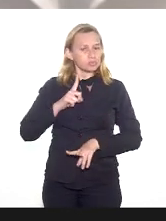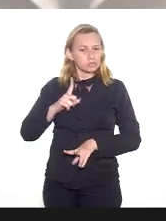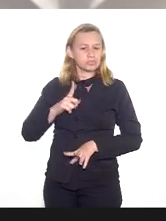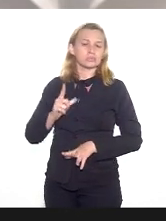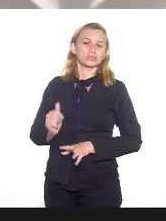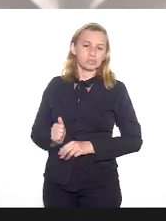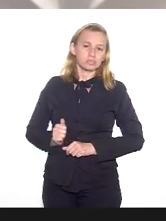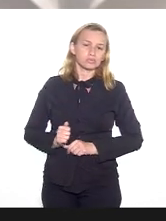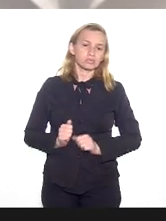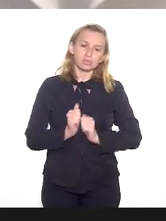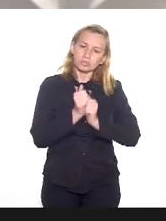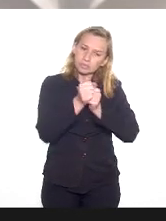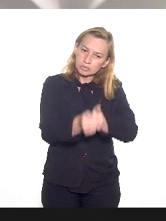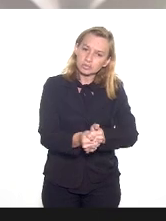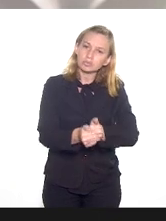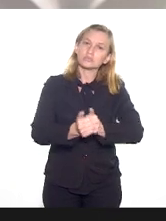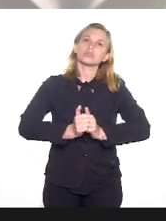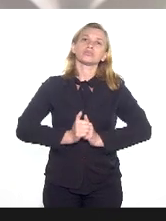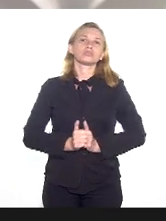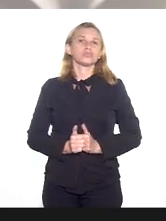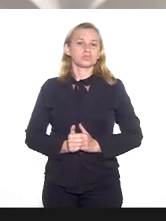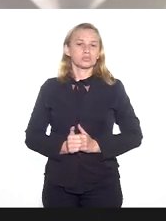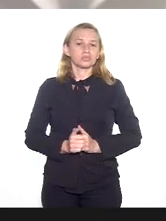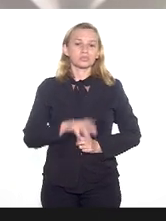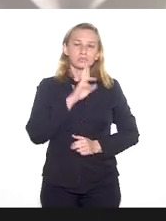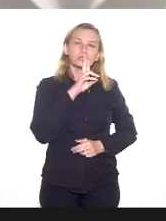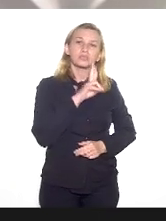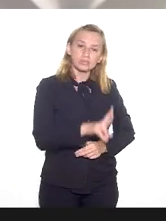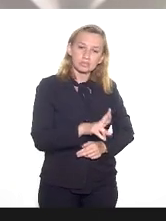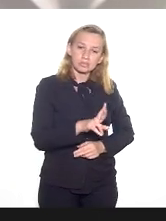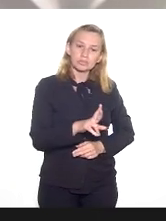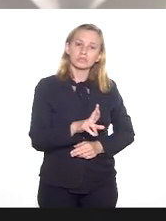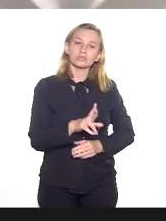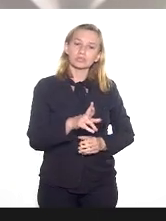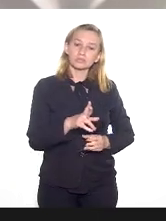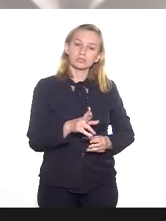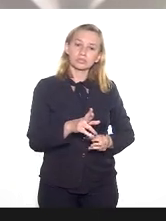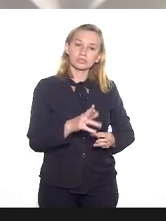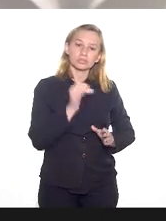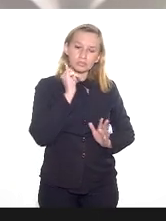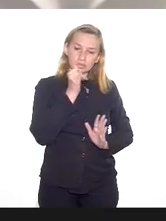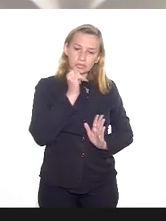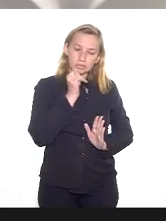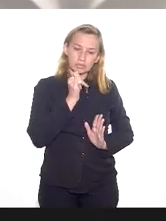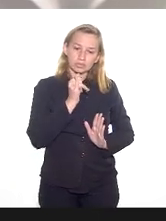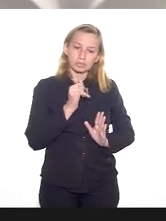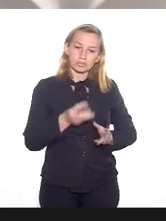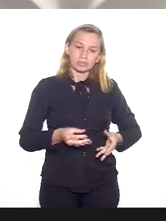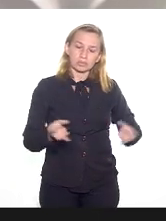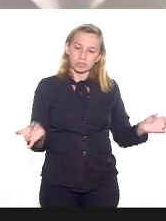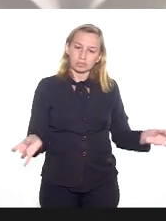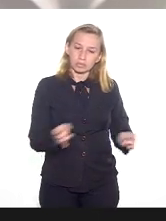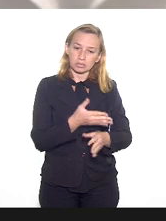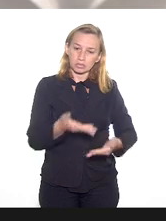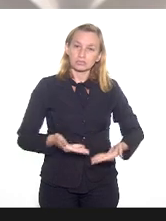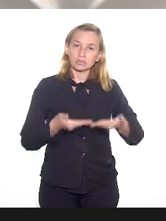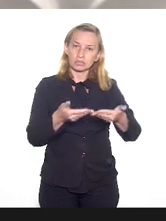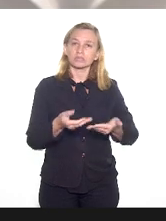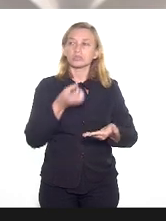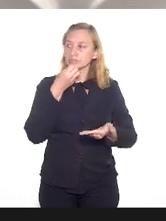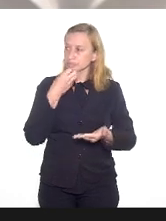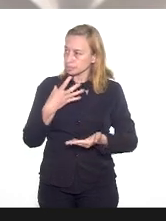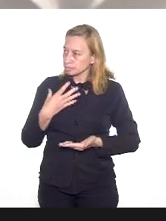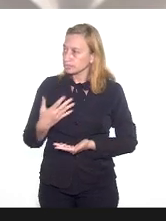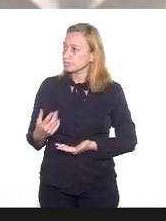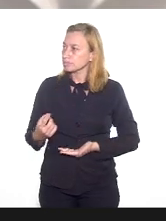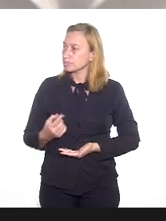alguma maneira, acompanhando o resultado das recomendações que aqui fizemos. Eu acho que seria muito bom,